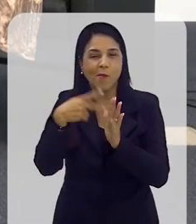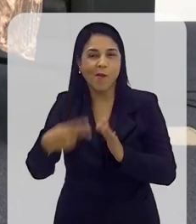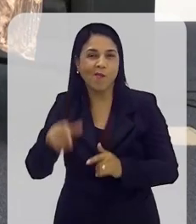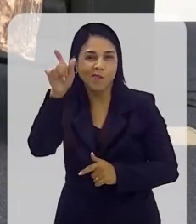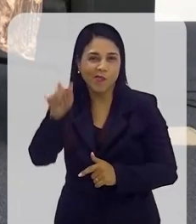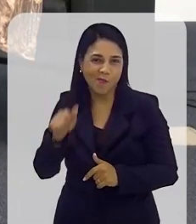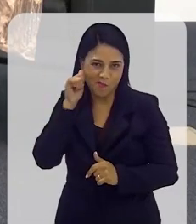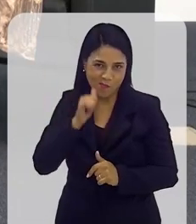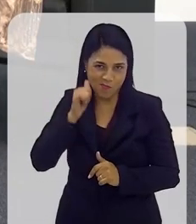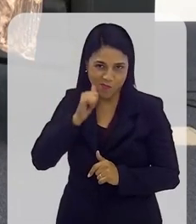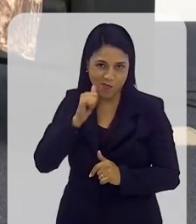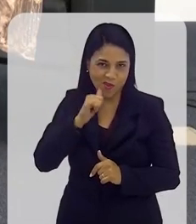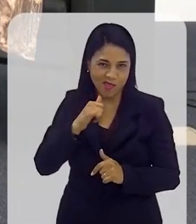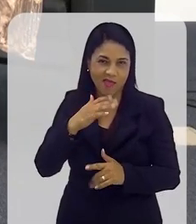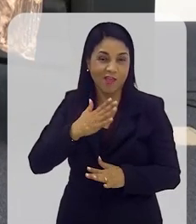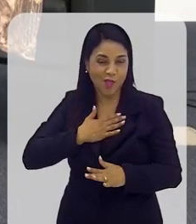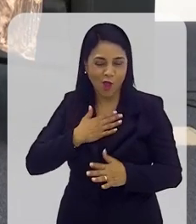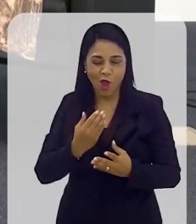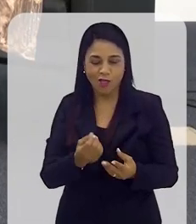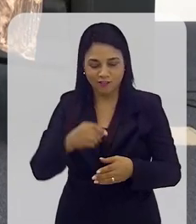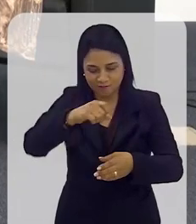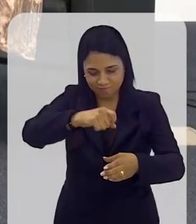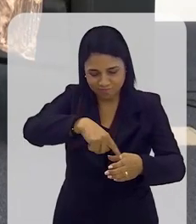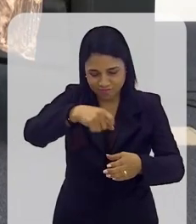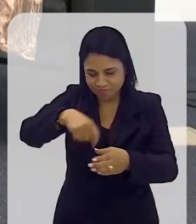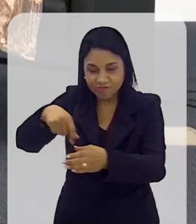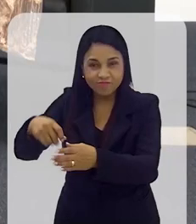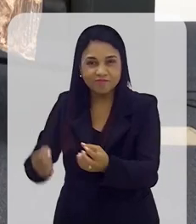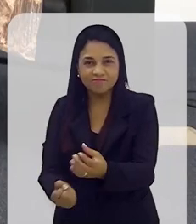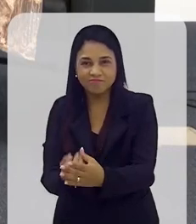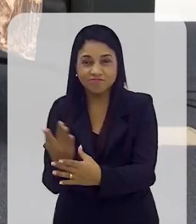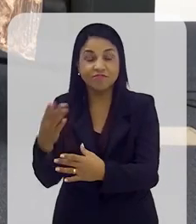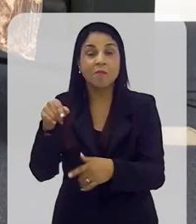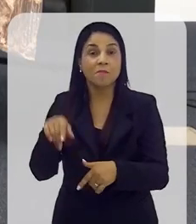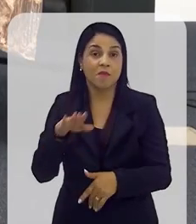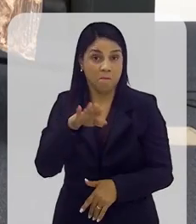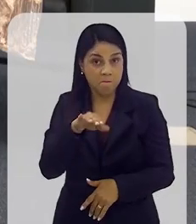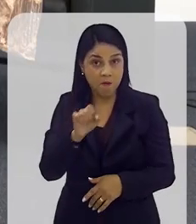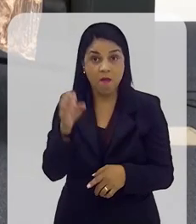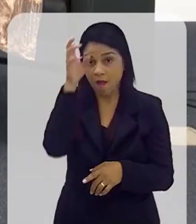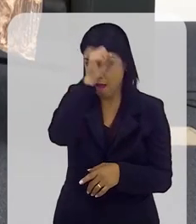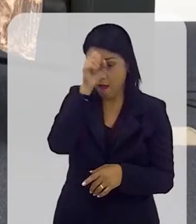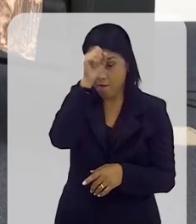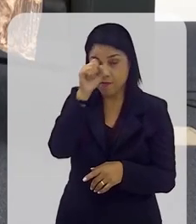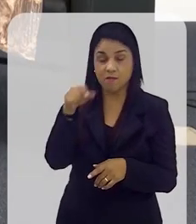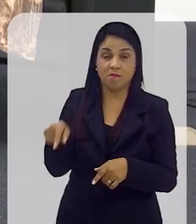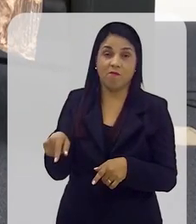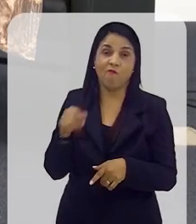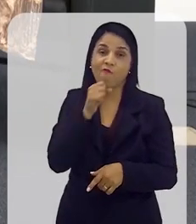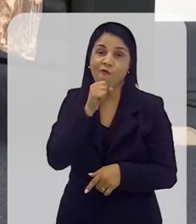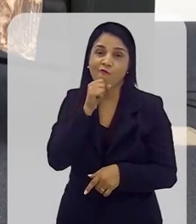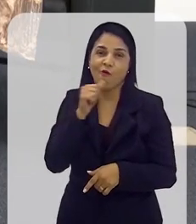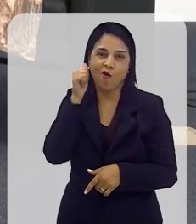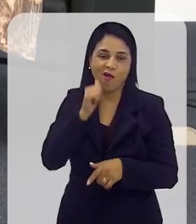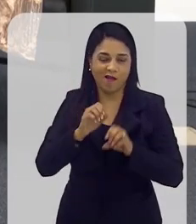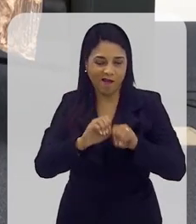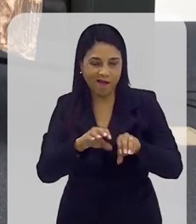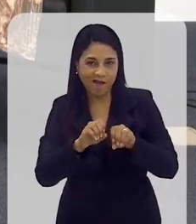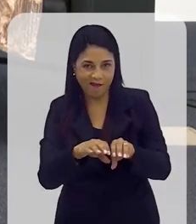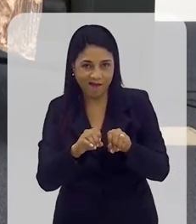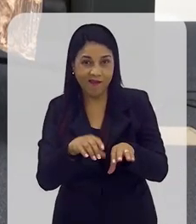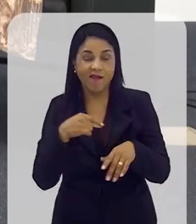terra. Aí, a minha mãe, ela aprendeu também muito com a minha avó. São a gente, como